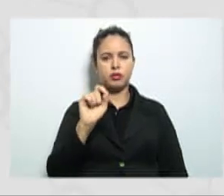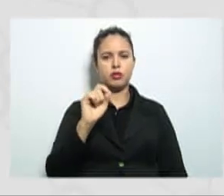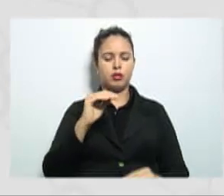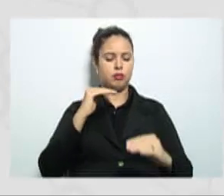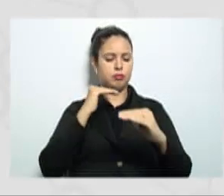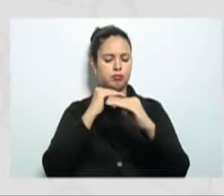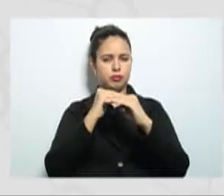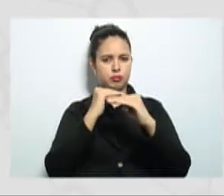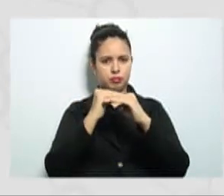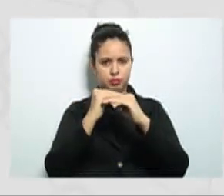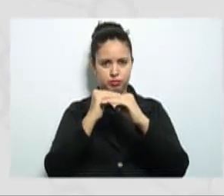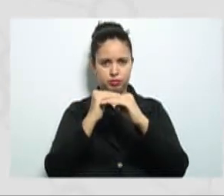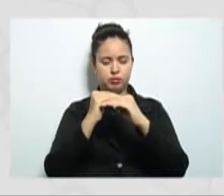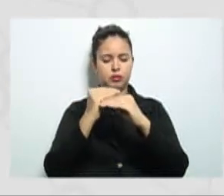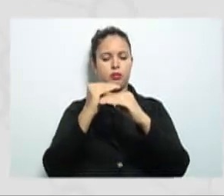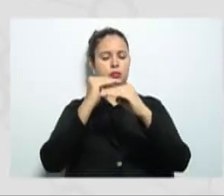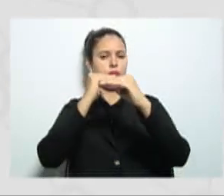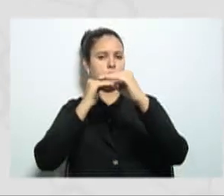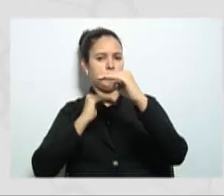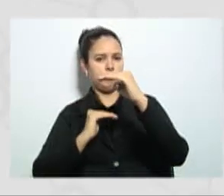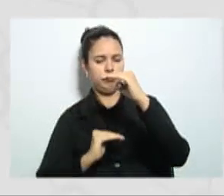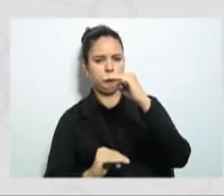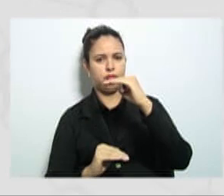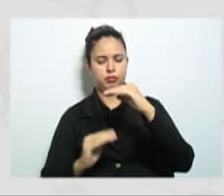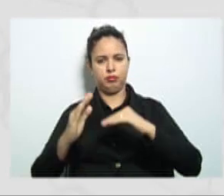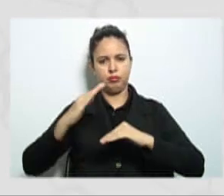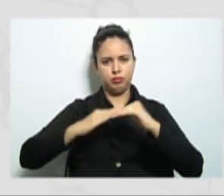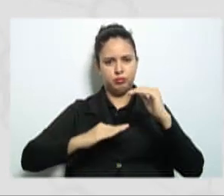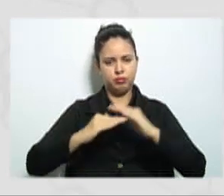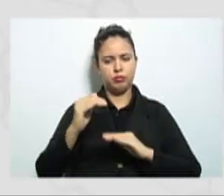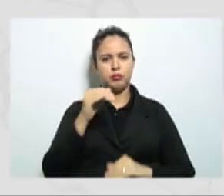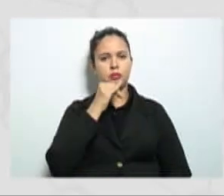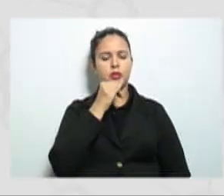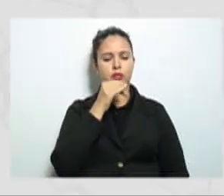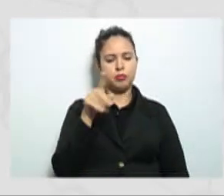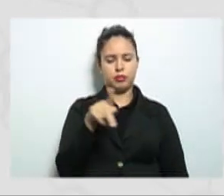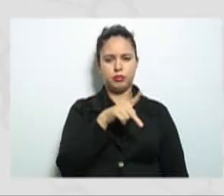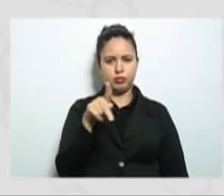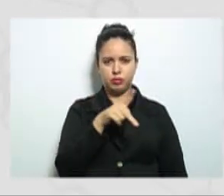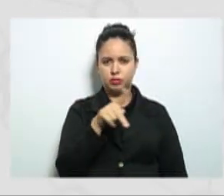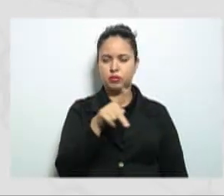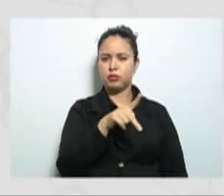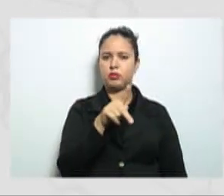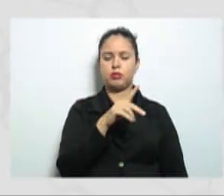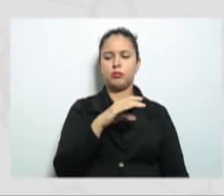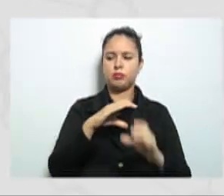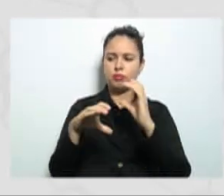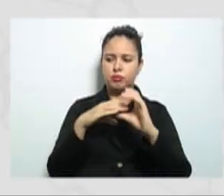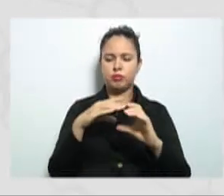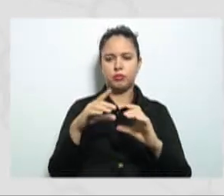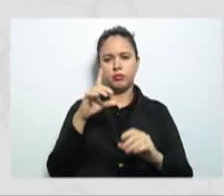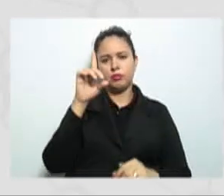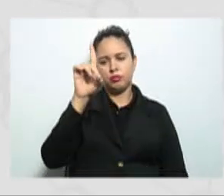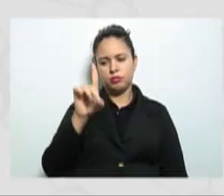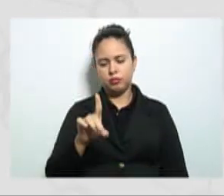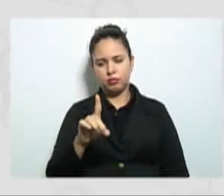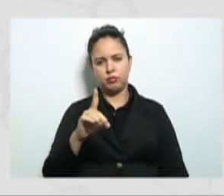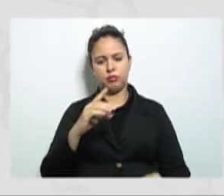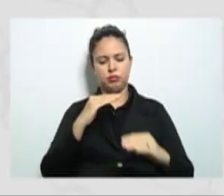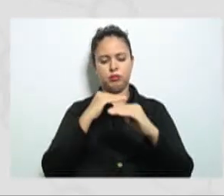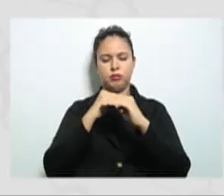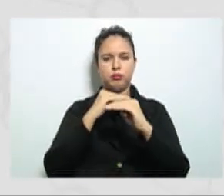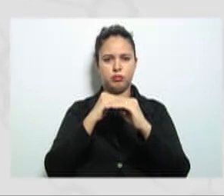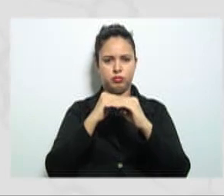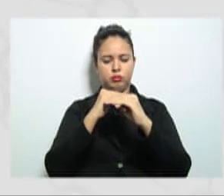o mesmo nível hierárquico, professor falando com professores, diretor falando com diretores, ou um nível